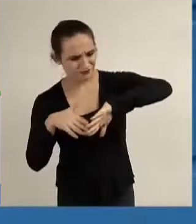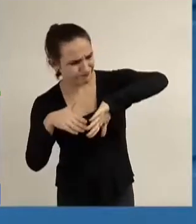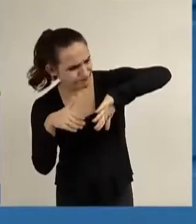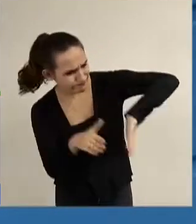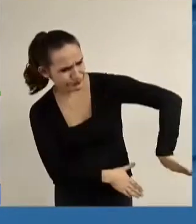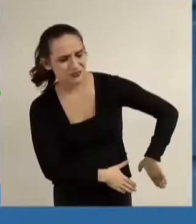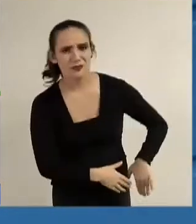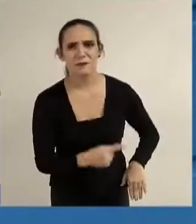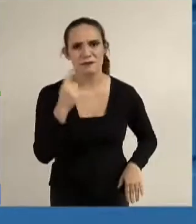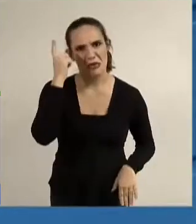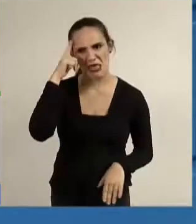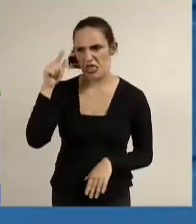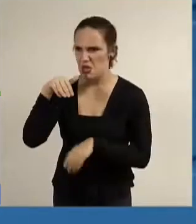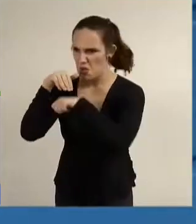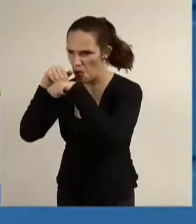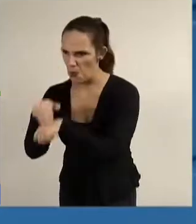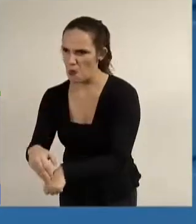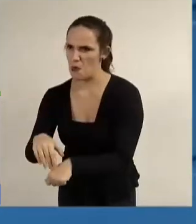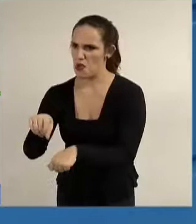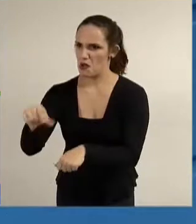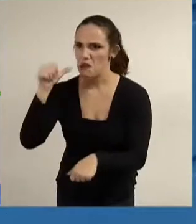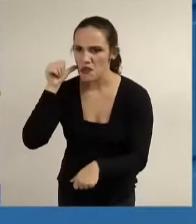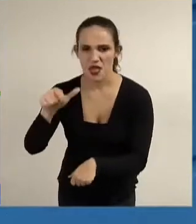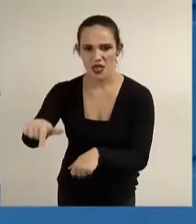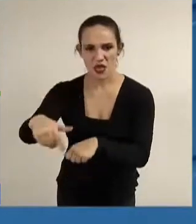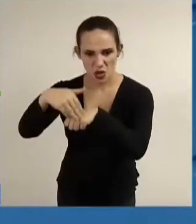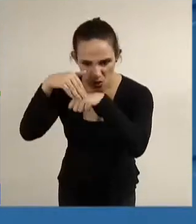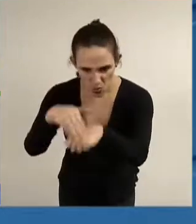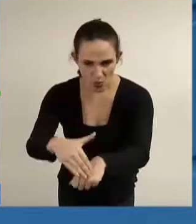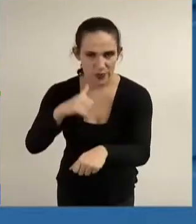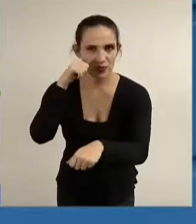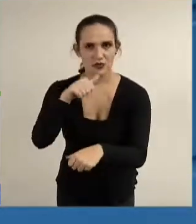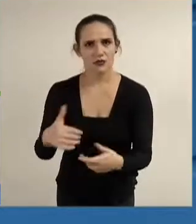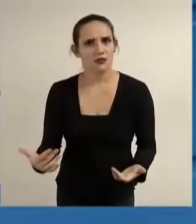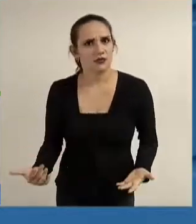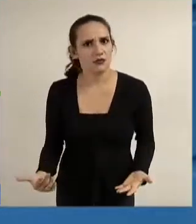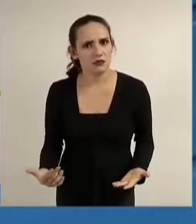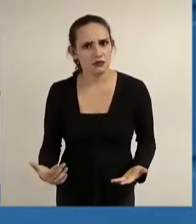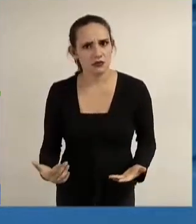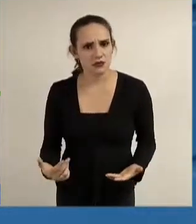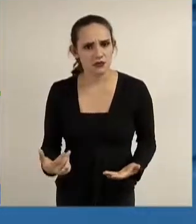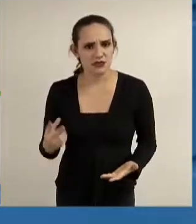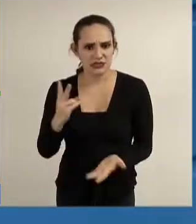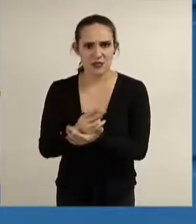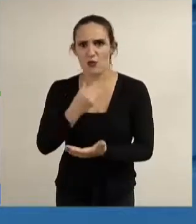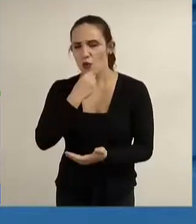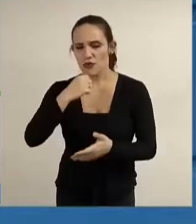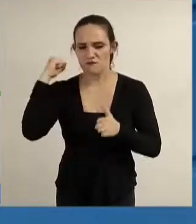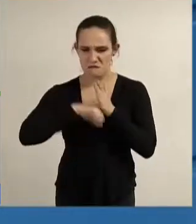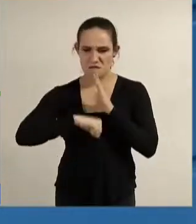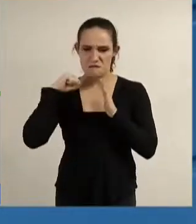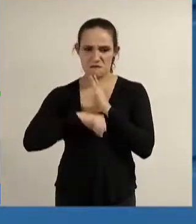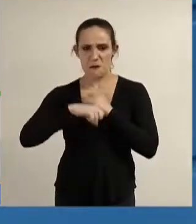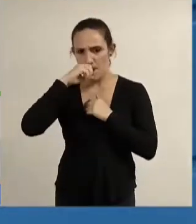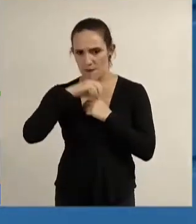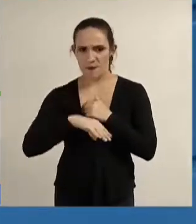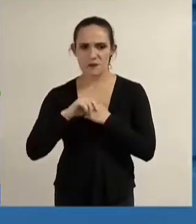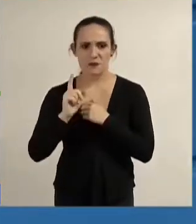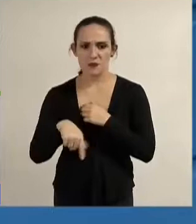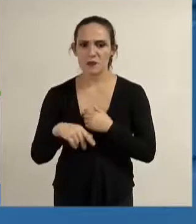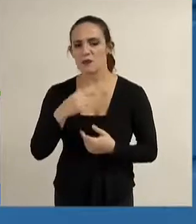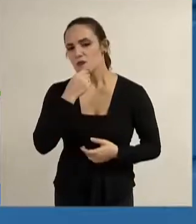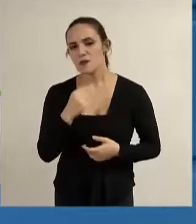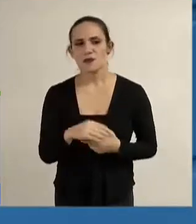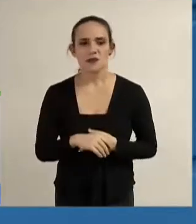de considerar que cada vez que uma mulher é agredida por um homem, por um